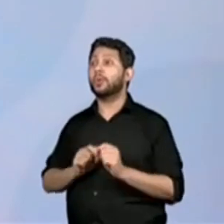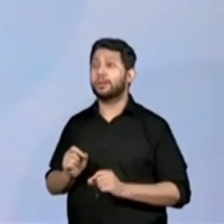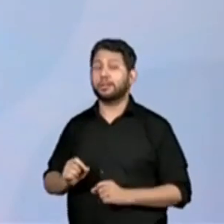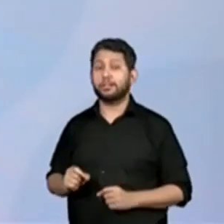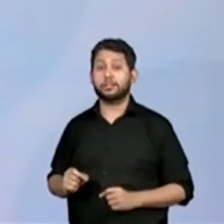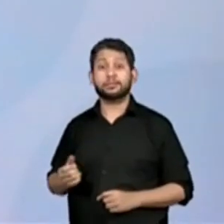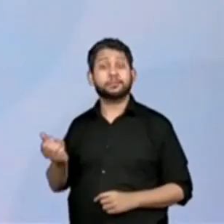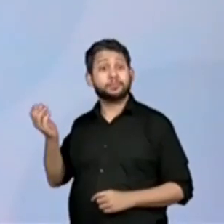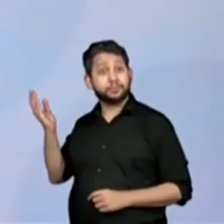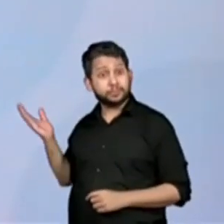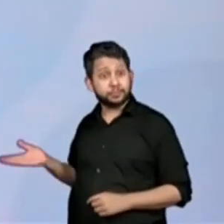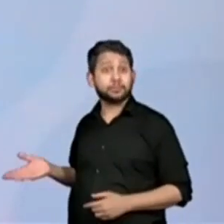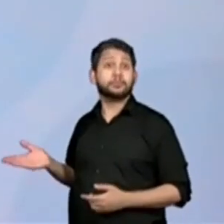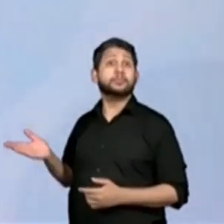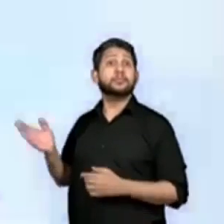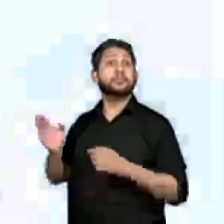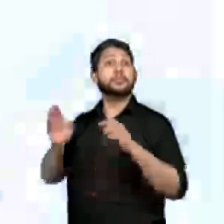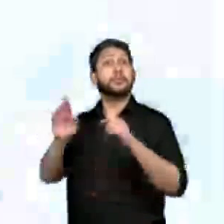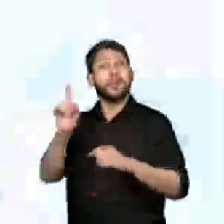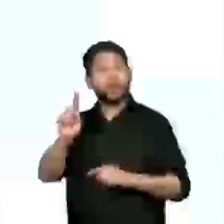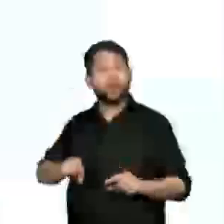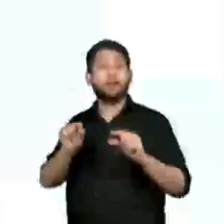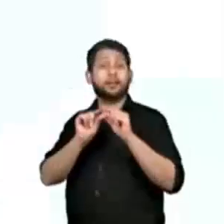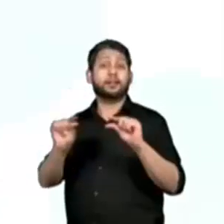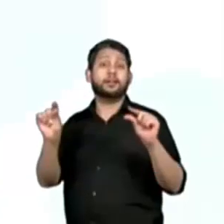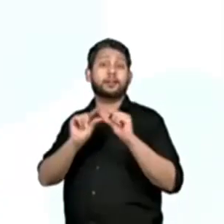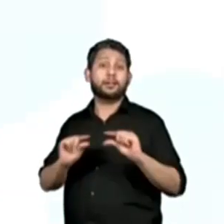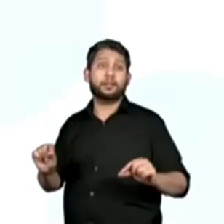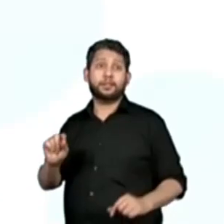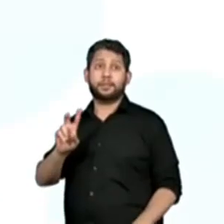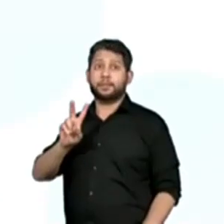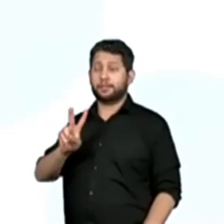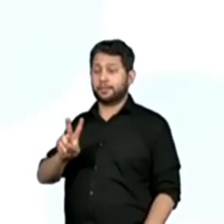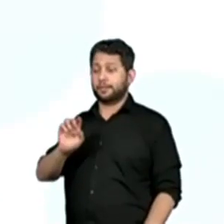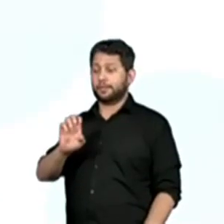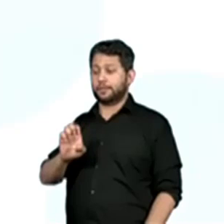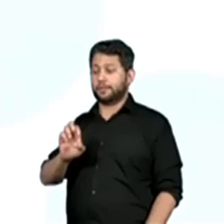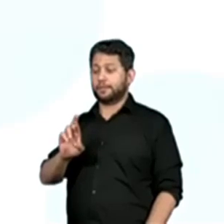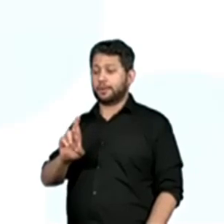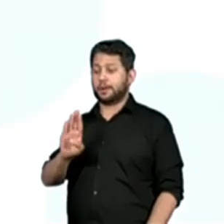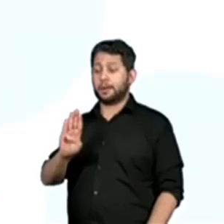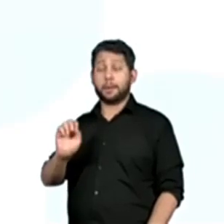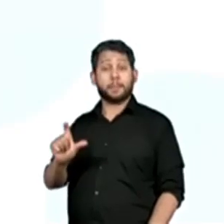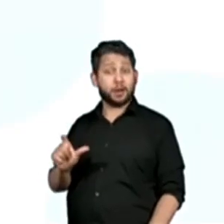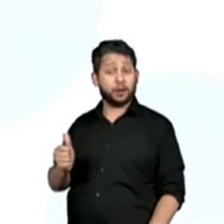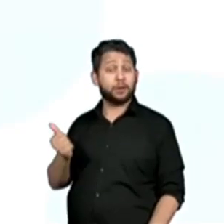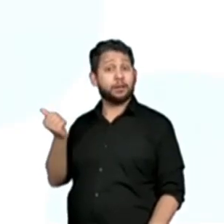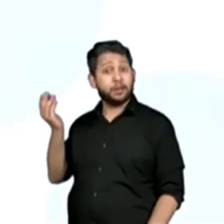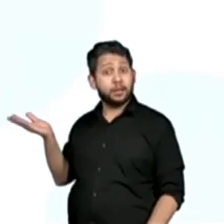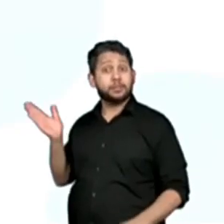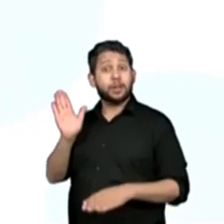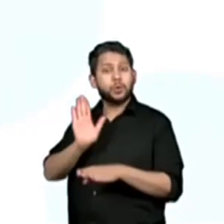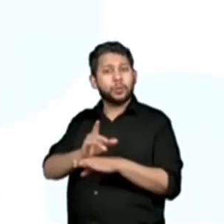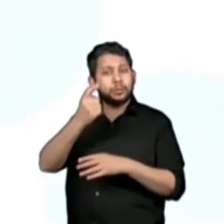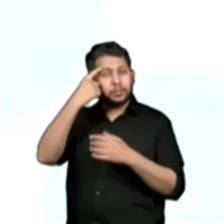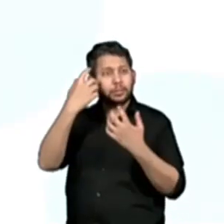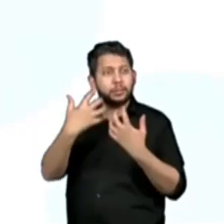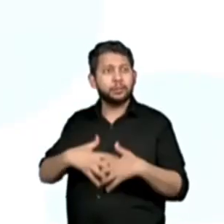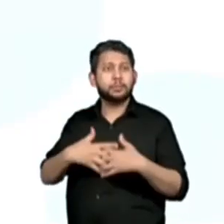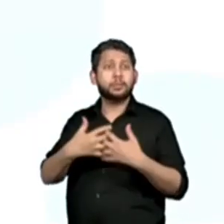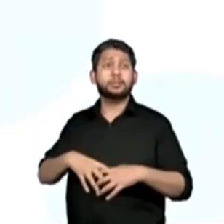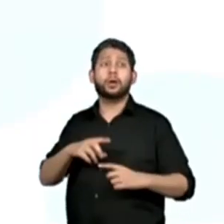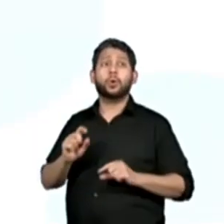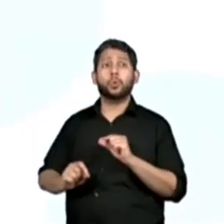os elementos verbais. Para lembrarmos que, ó,